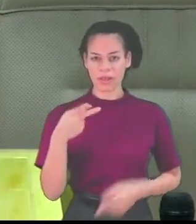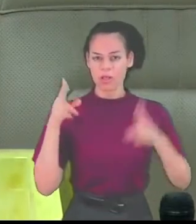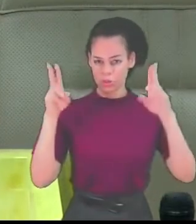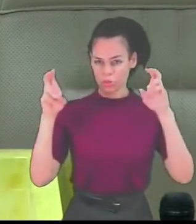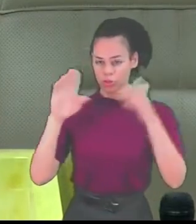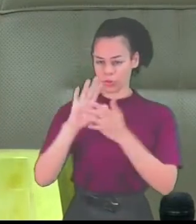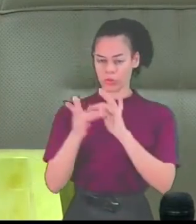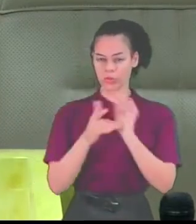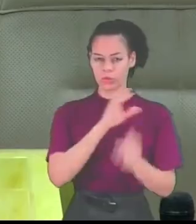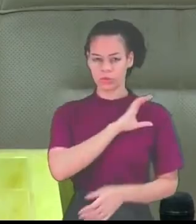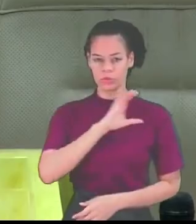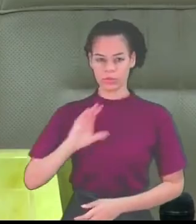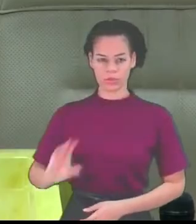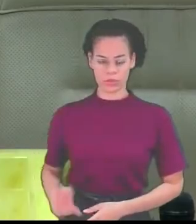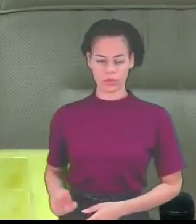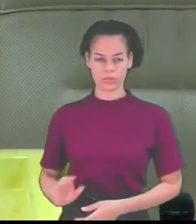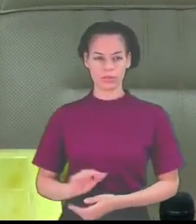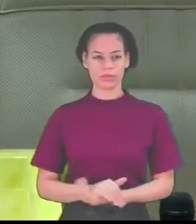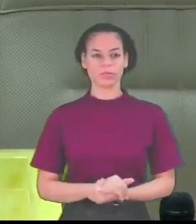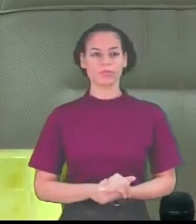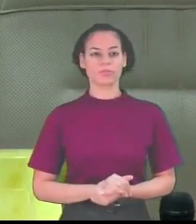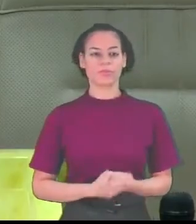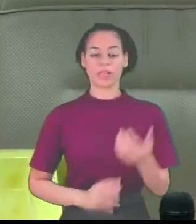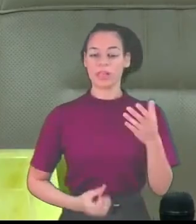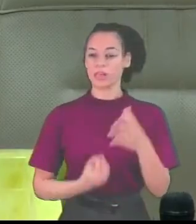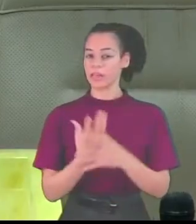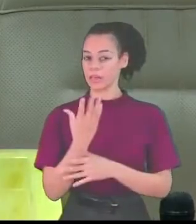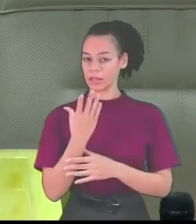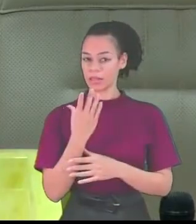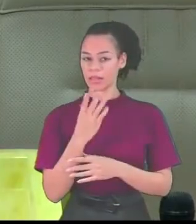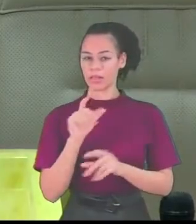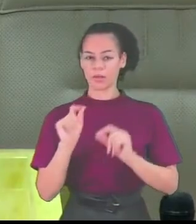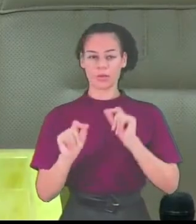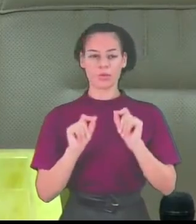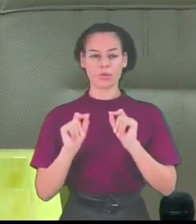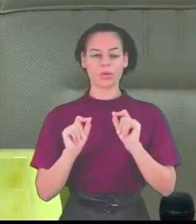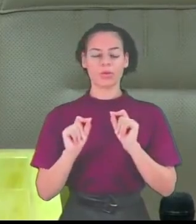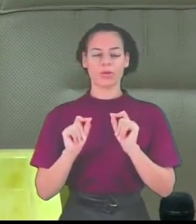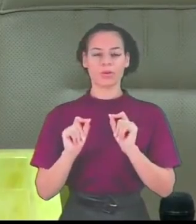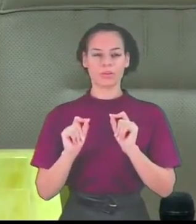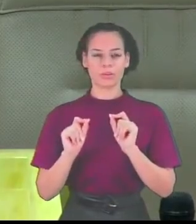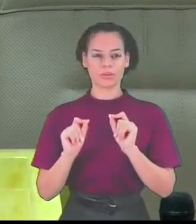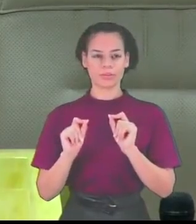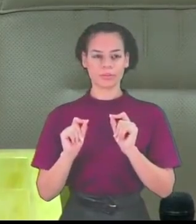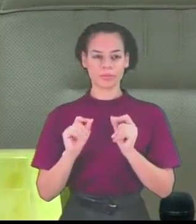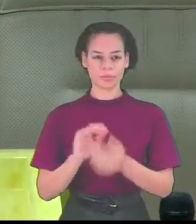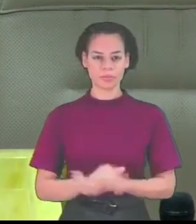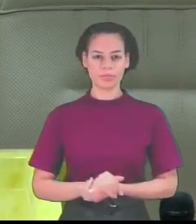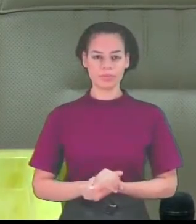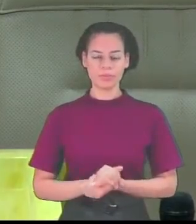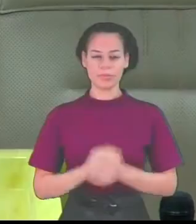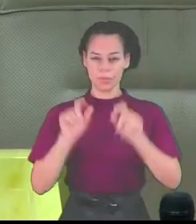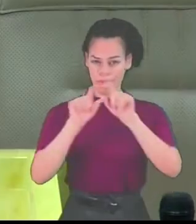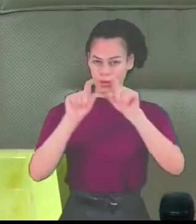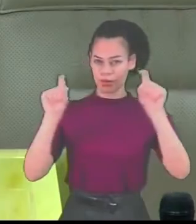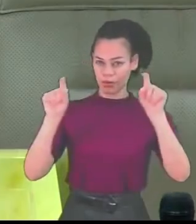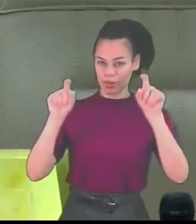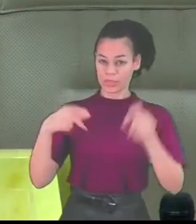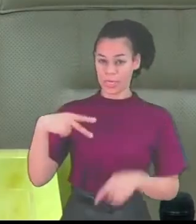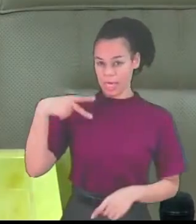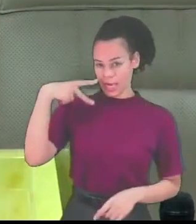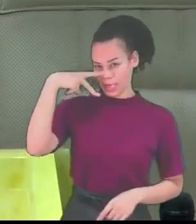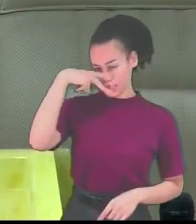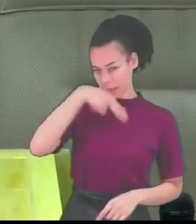cunhar um termo teológico homoousios el patron da mesma essência